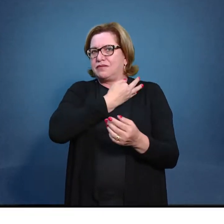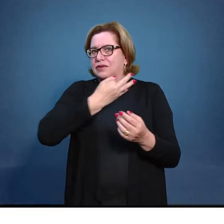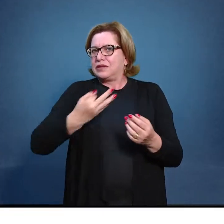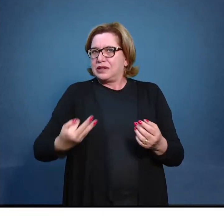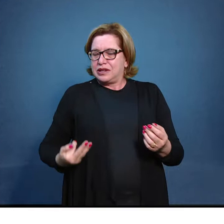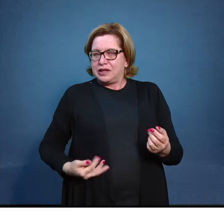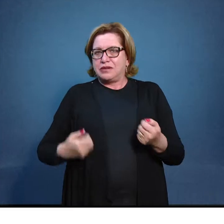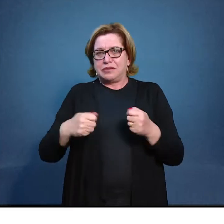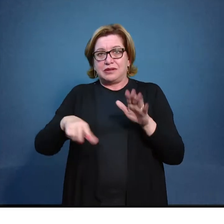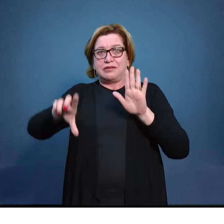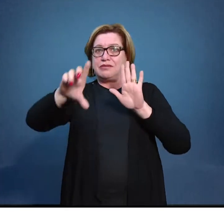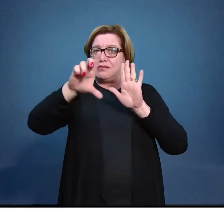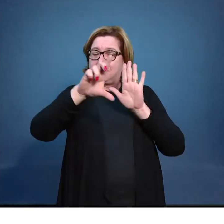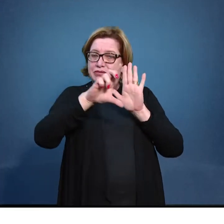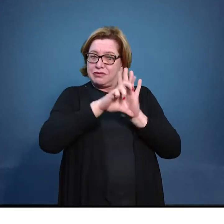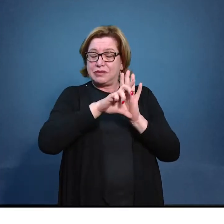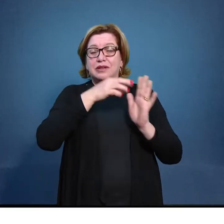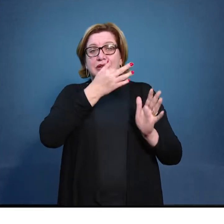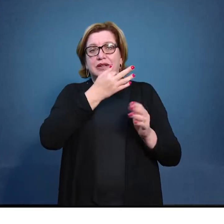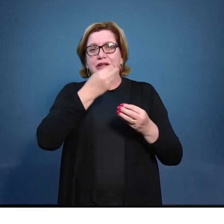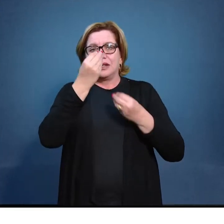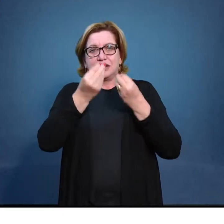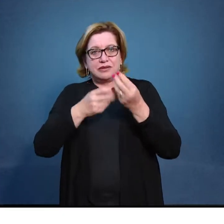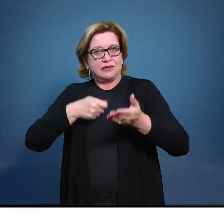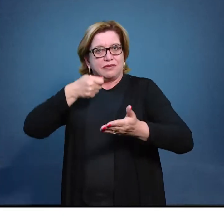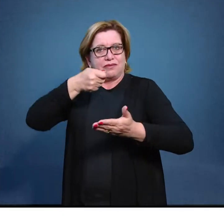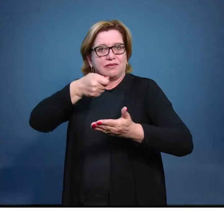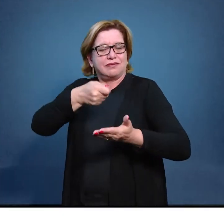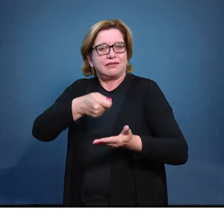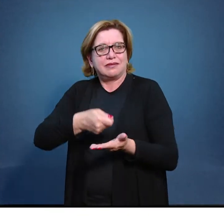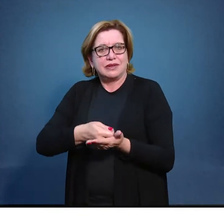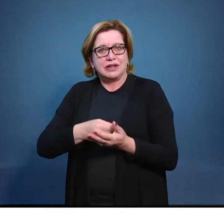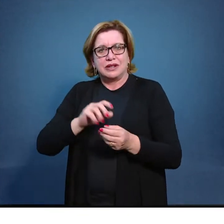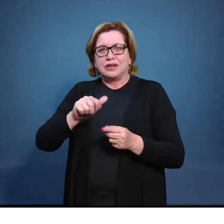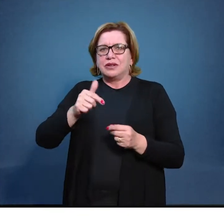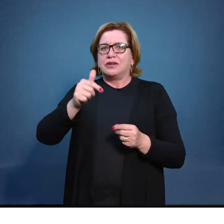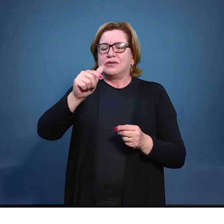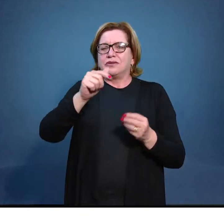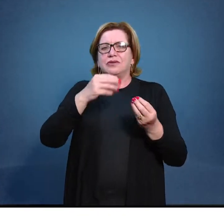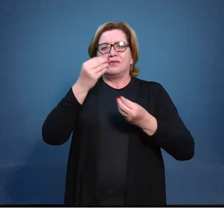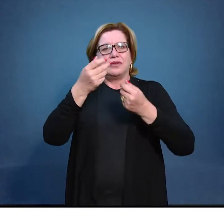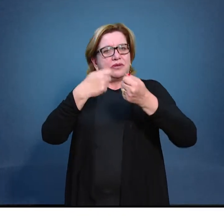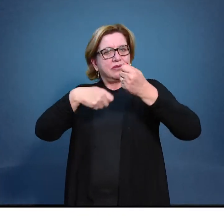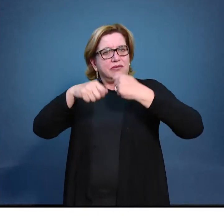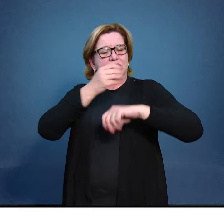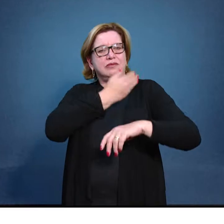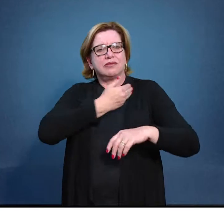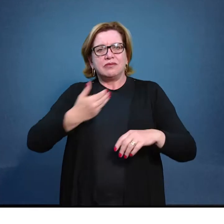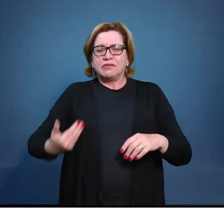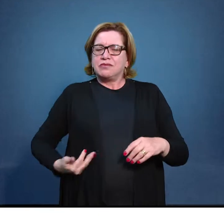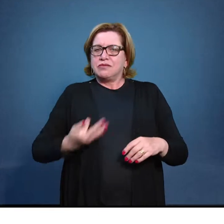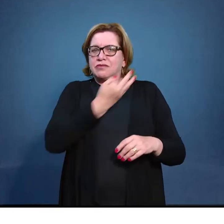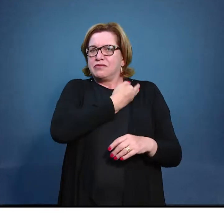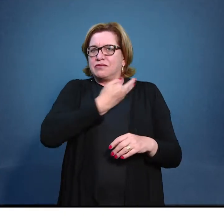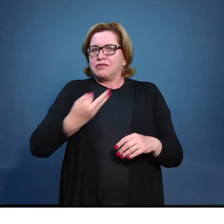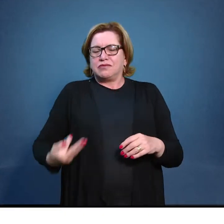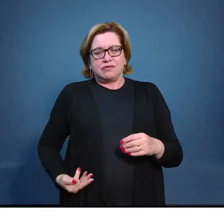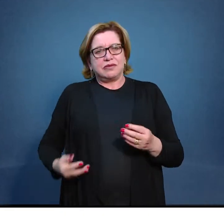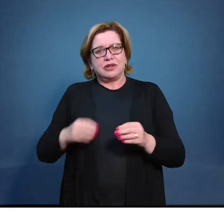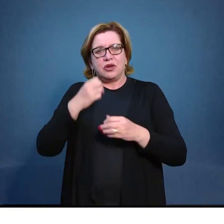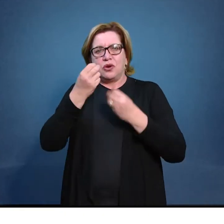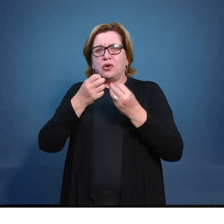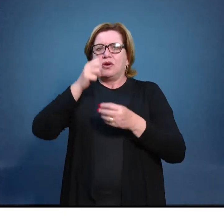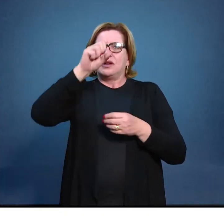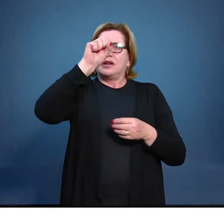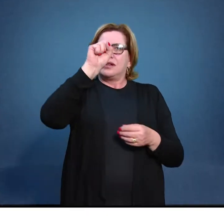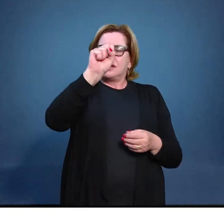ele deve ser instituído por uma lei federal e vai ser cobrado pelo agente arrecadador, pelo administrador público federal, no caso, a Secretaria